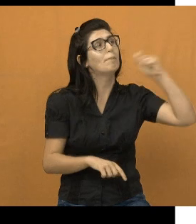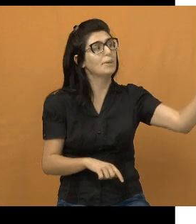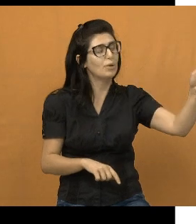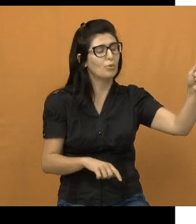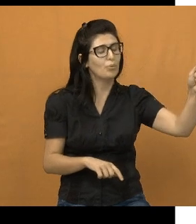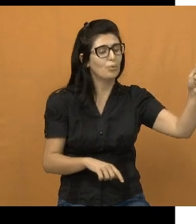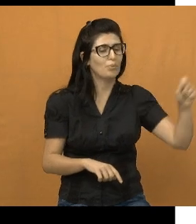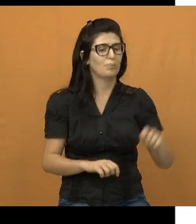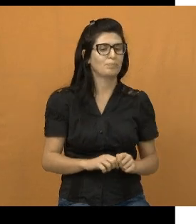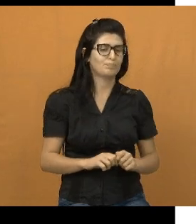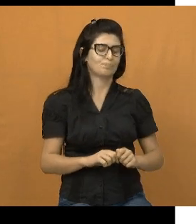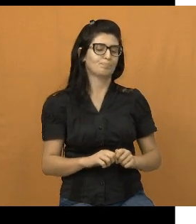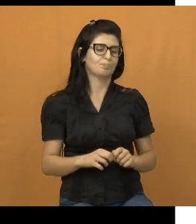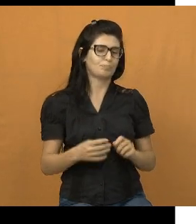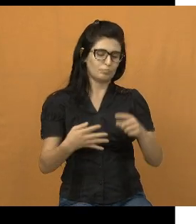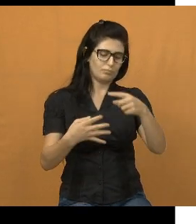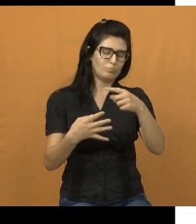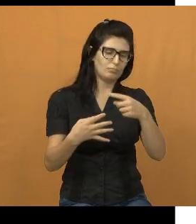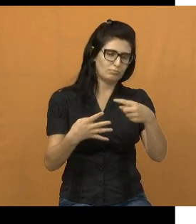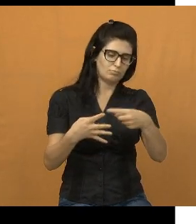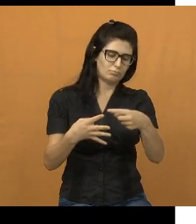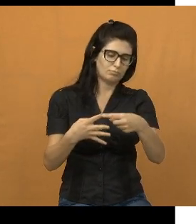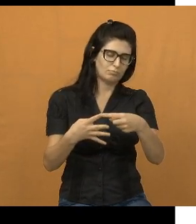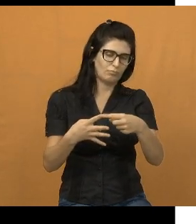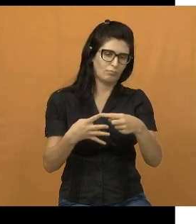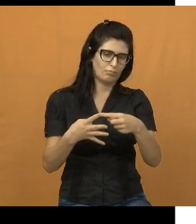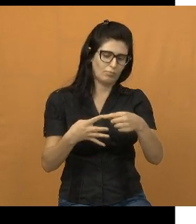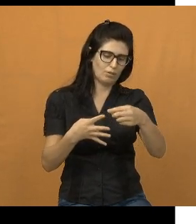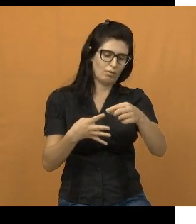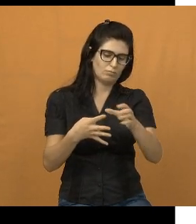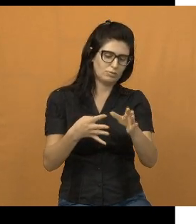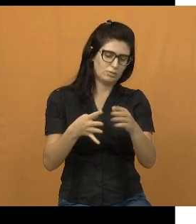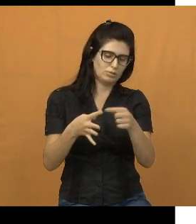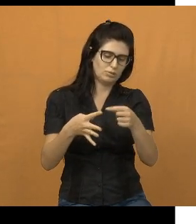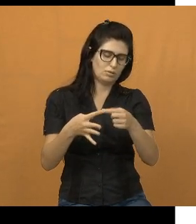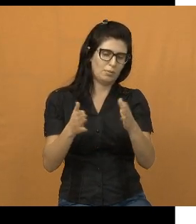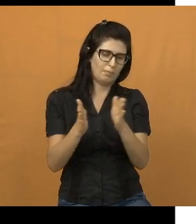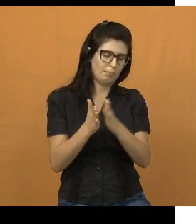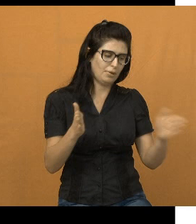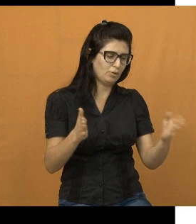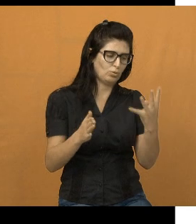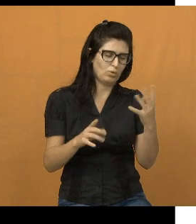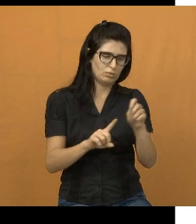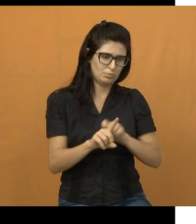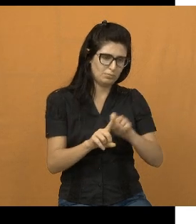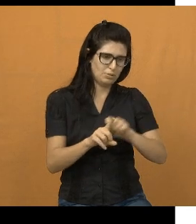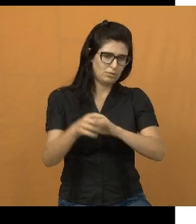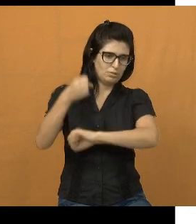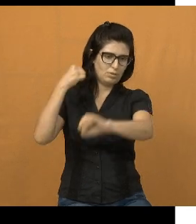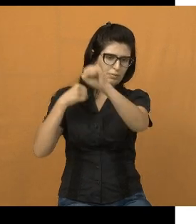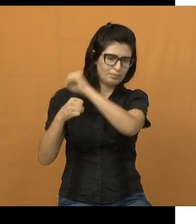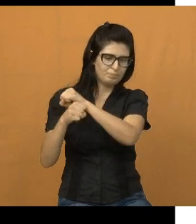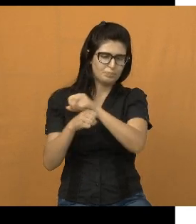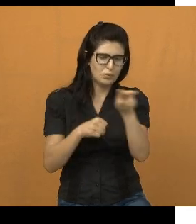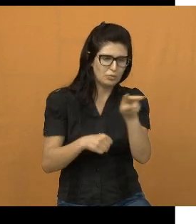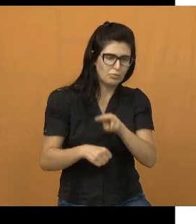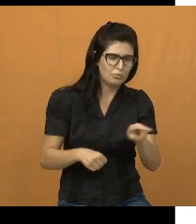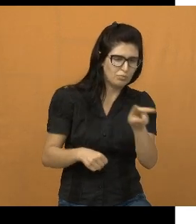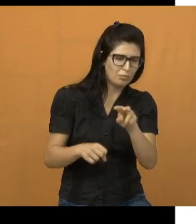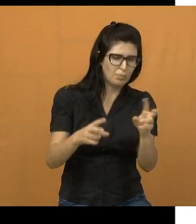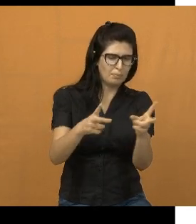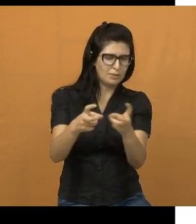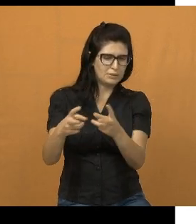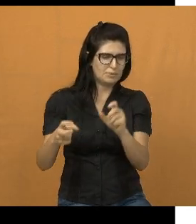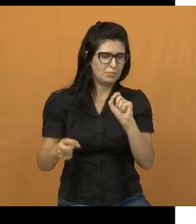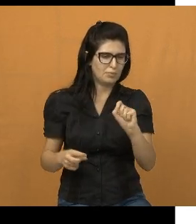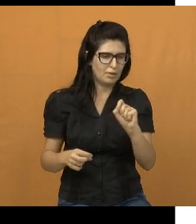um déficit importante de insumos e recursos para que esses exames pudessem ser realizados.